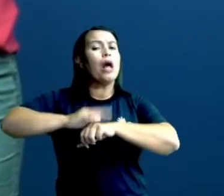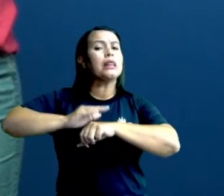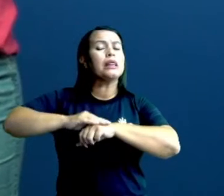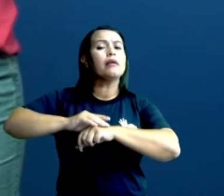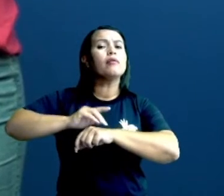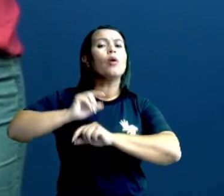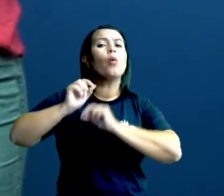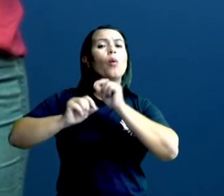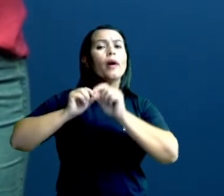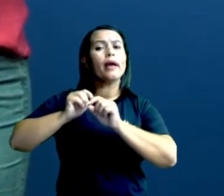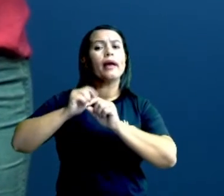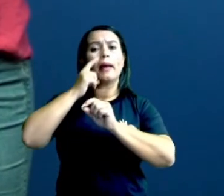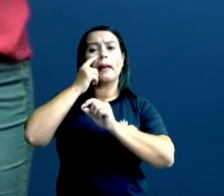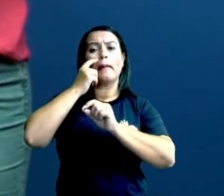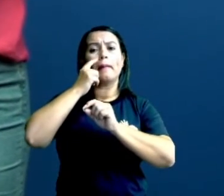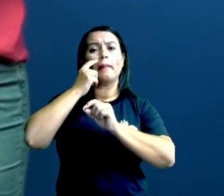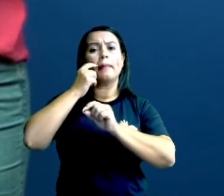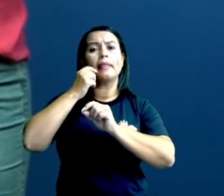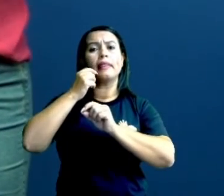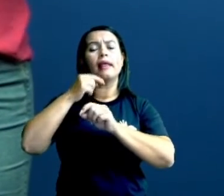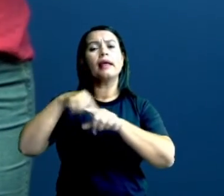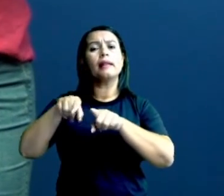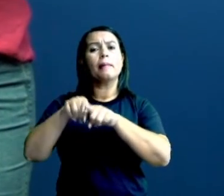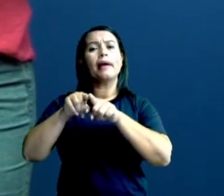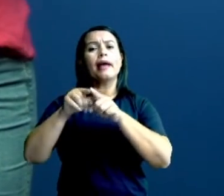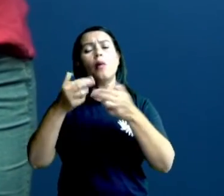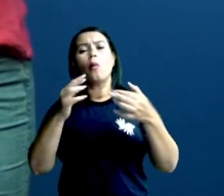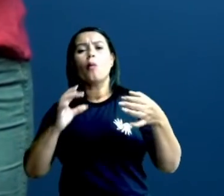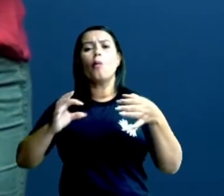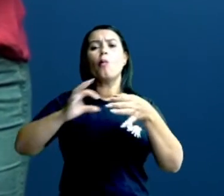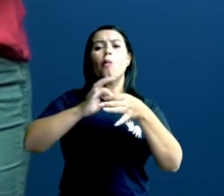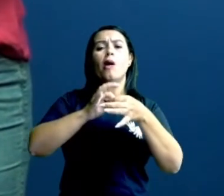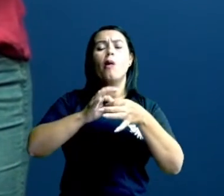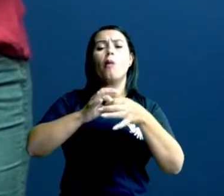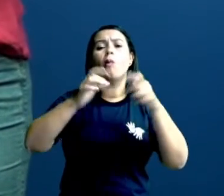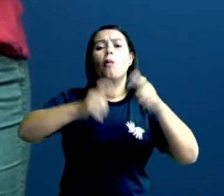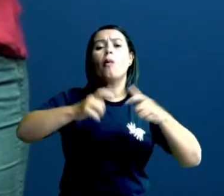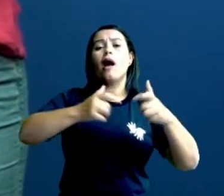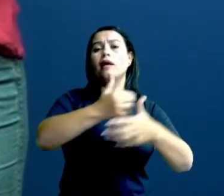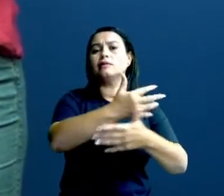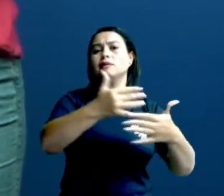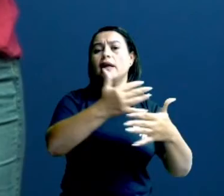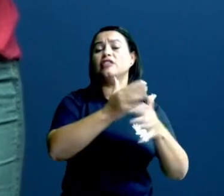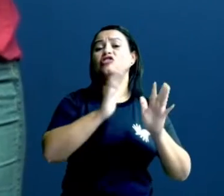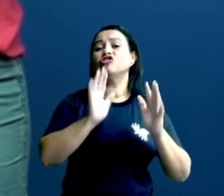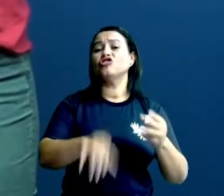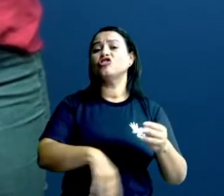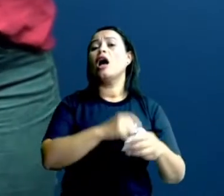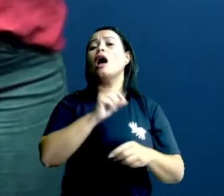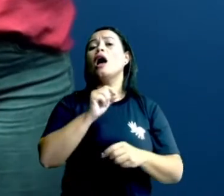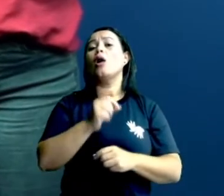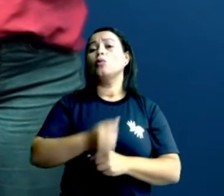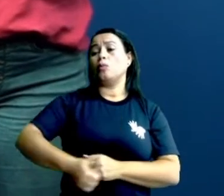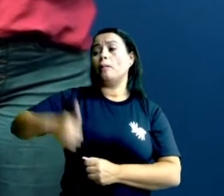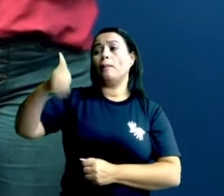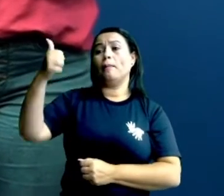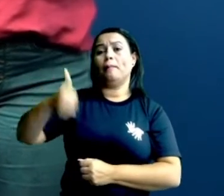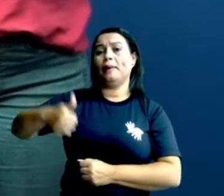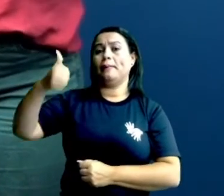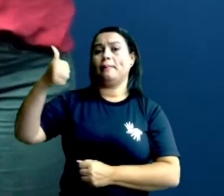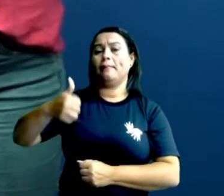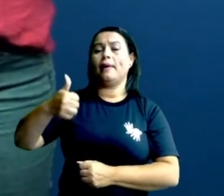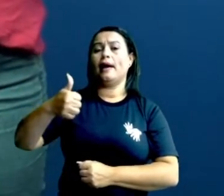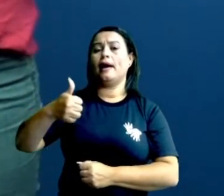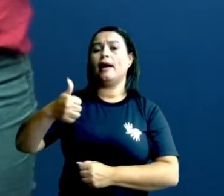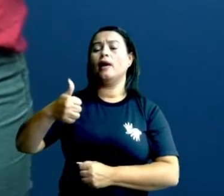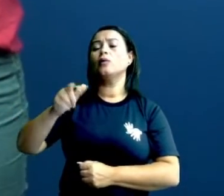são exercidas exatamente naquele meio urbano. Já as atividades do setor primário, né,